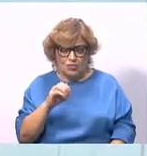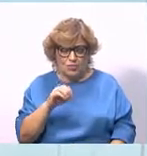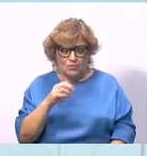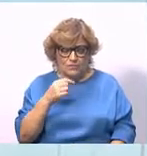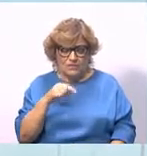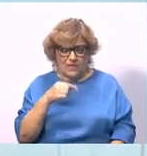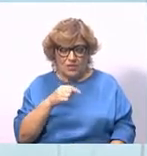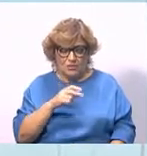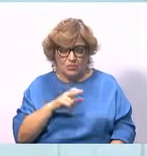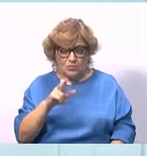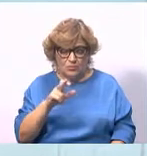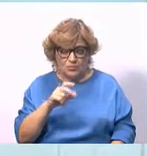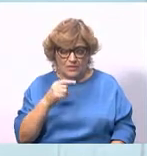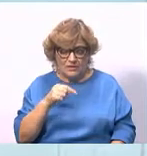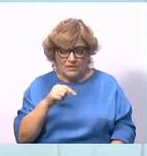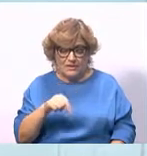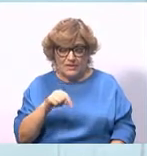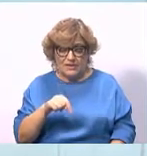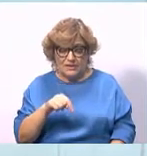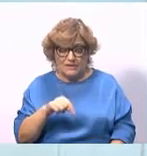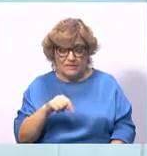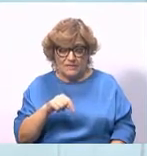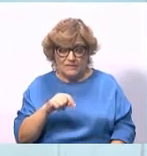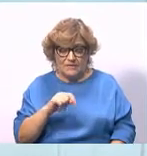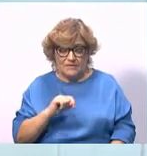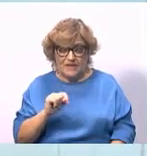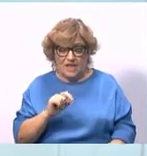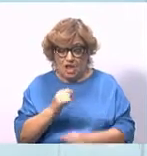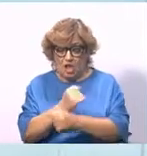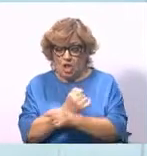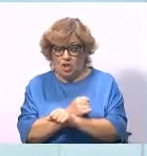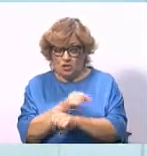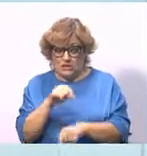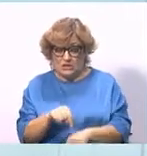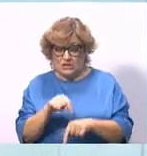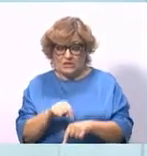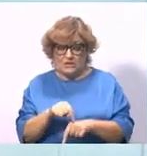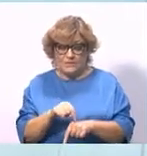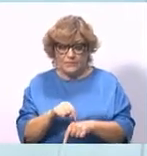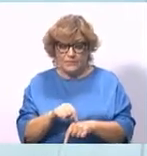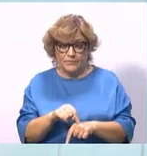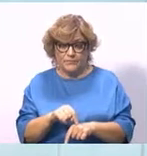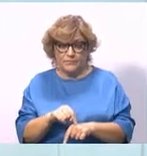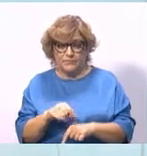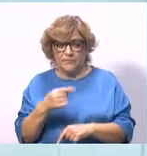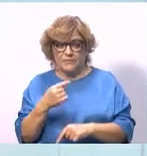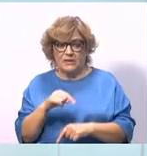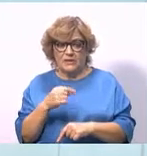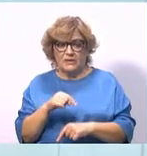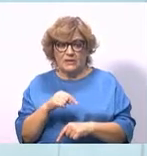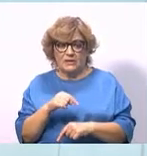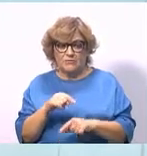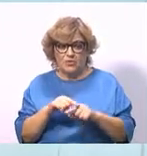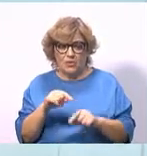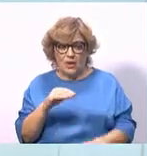tem que subir. Aqui nos metatarsos, portanto, nos ossos, aqui nestes ossos, não é? temos uma oblíqua,